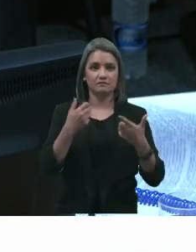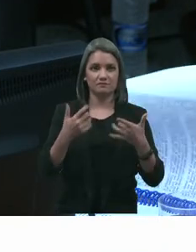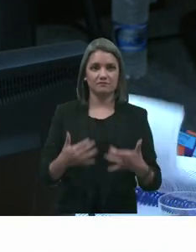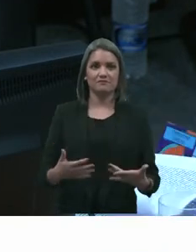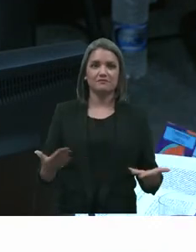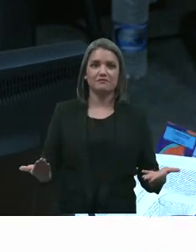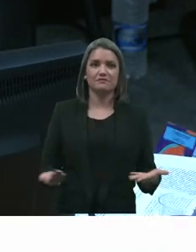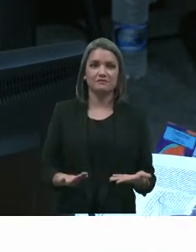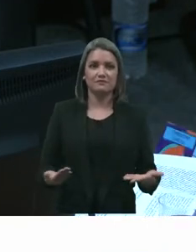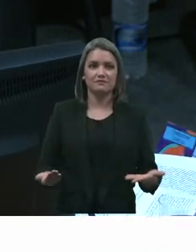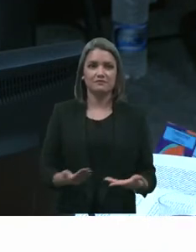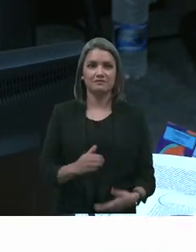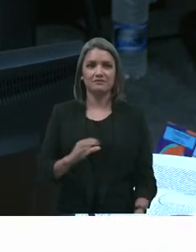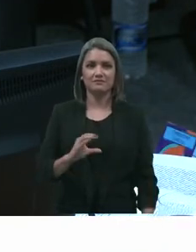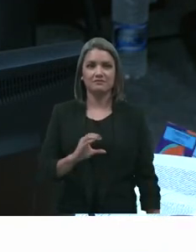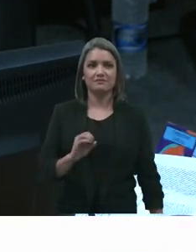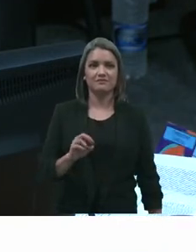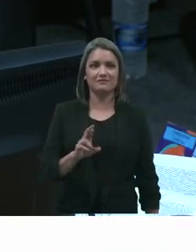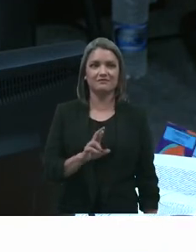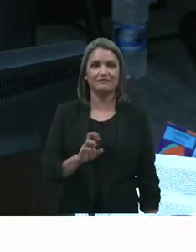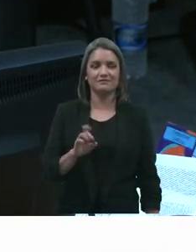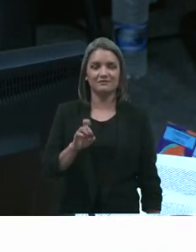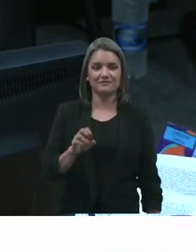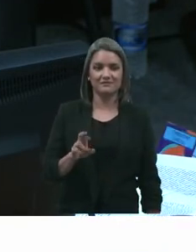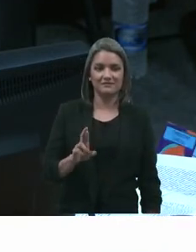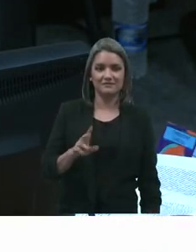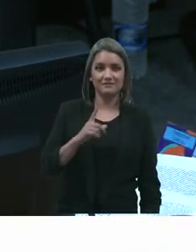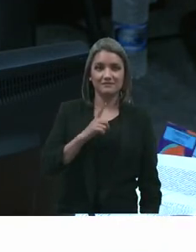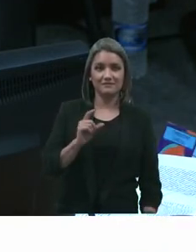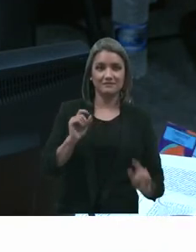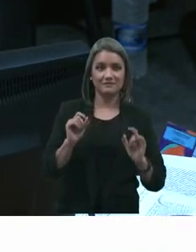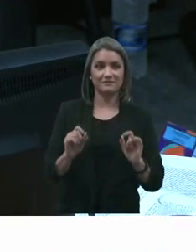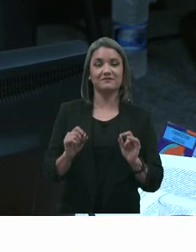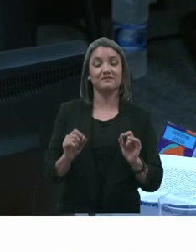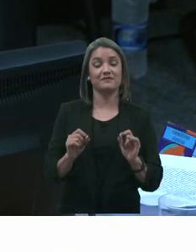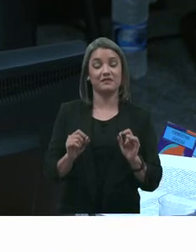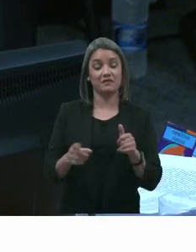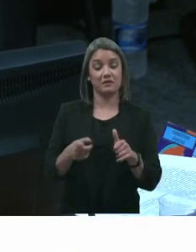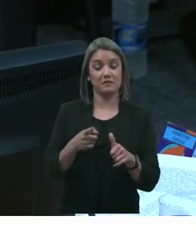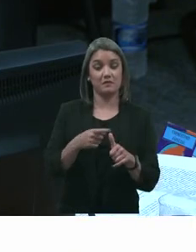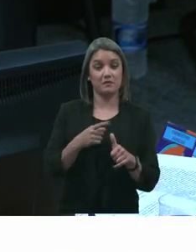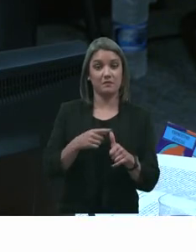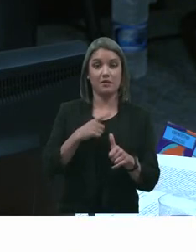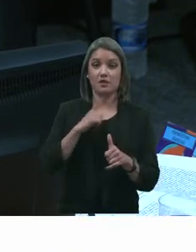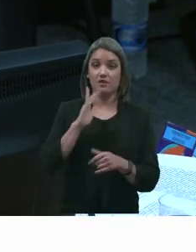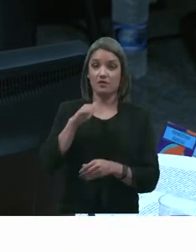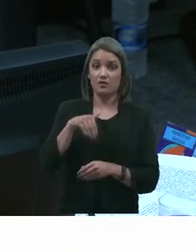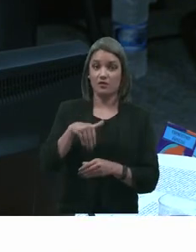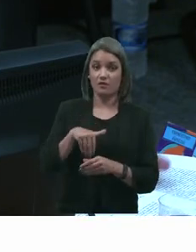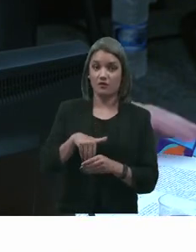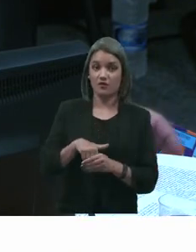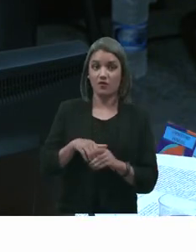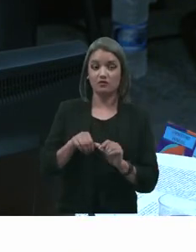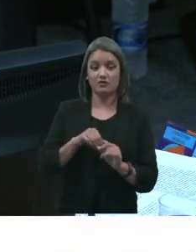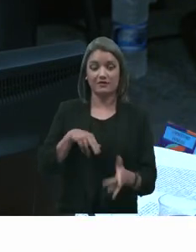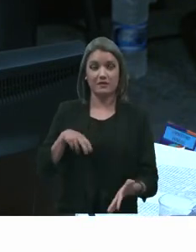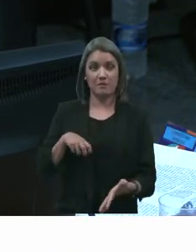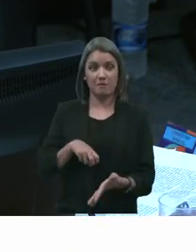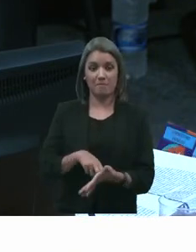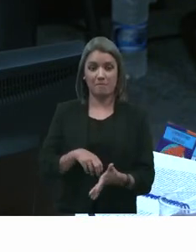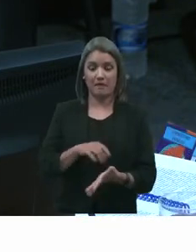a Corregedoria Local apresentou primeiro, no voto que acabou aplicando a penalidade